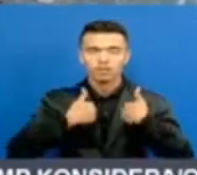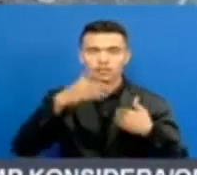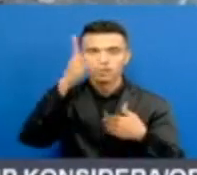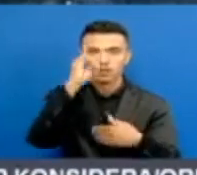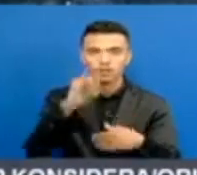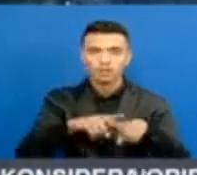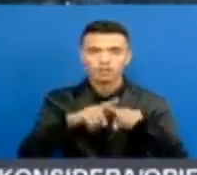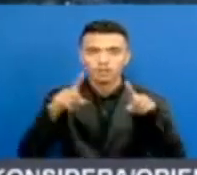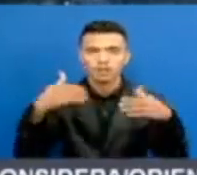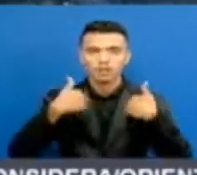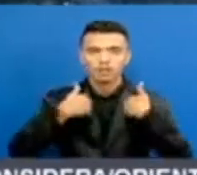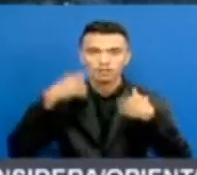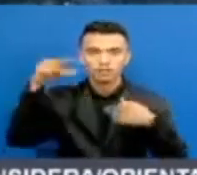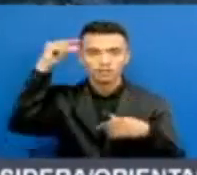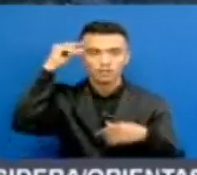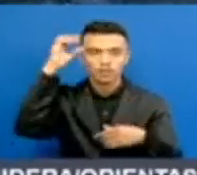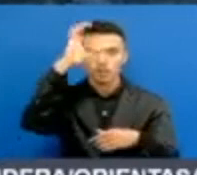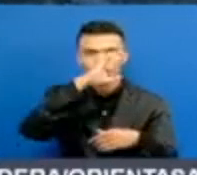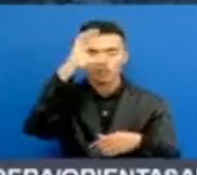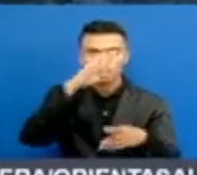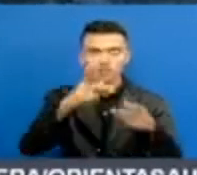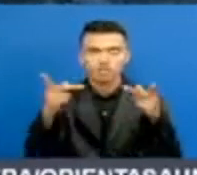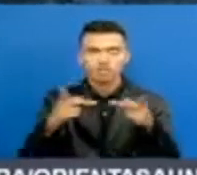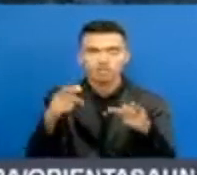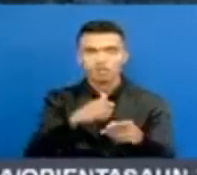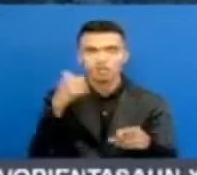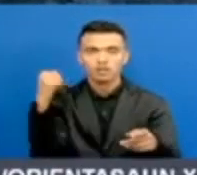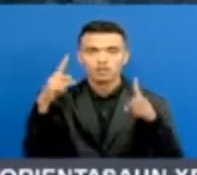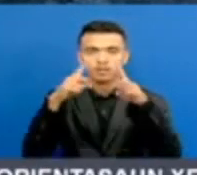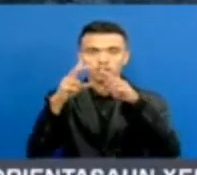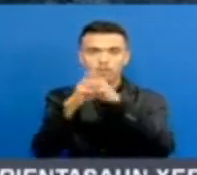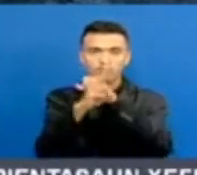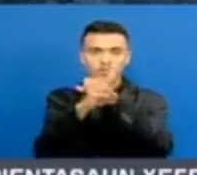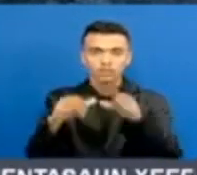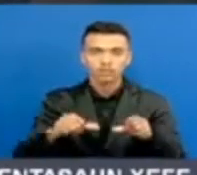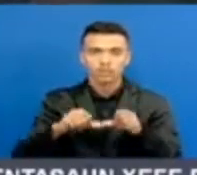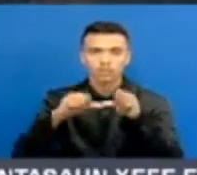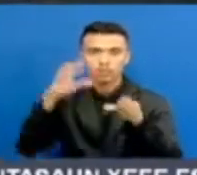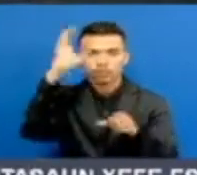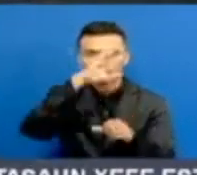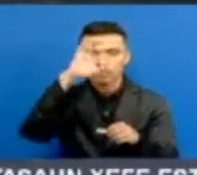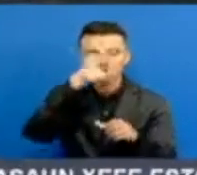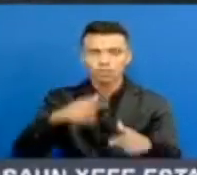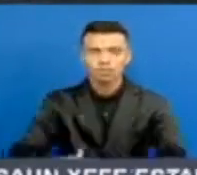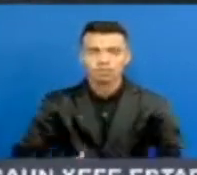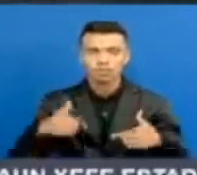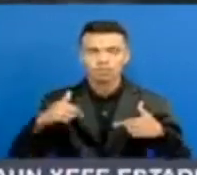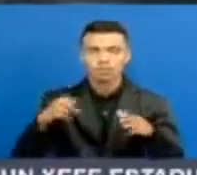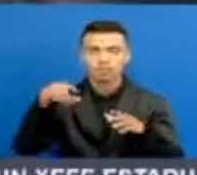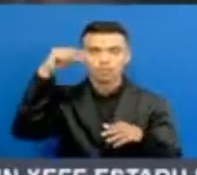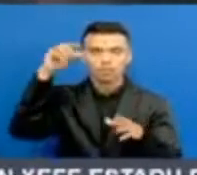governo e a dever moral, atu buca falifat em cedo ba vítima sira rodi continua buca moris. Povo, estado, estado, povo.